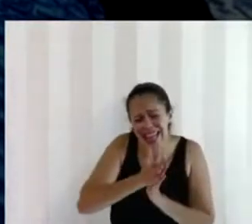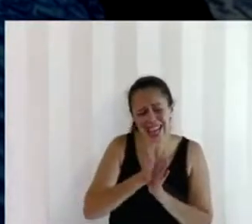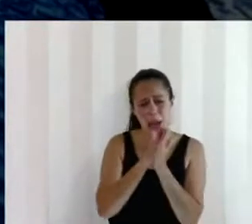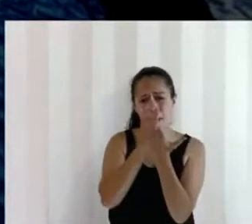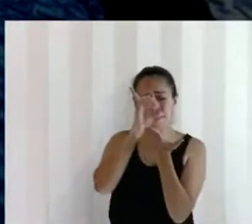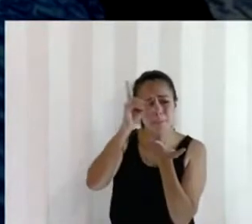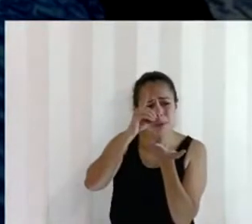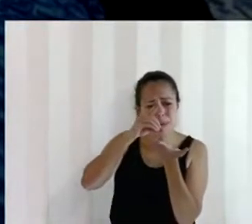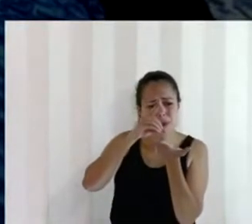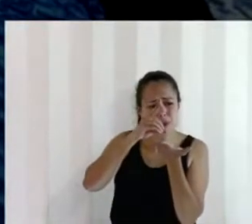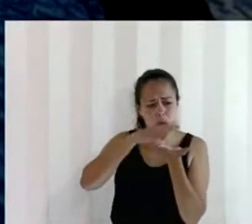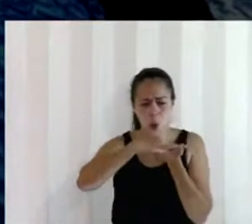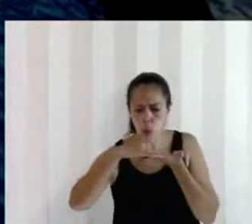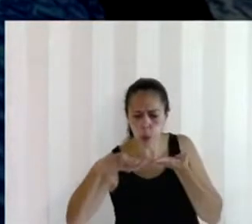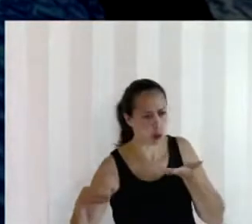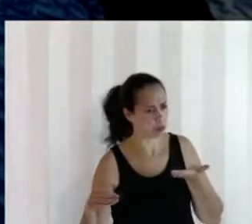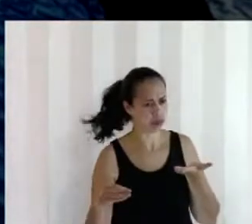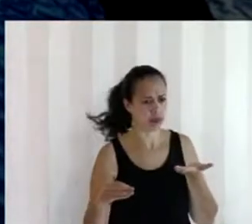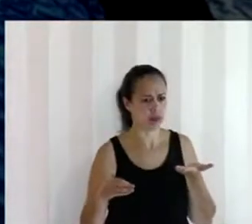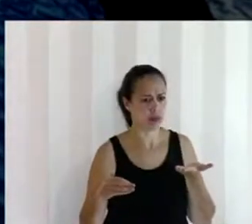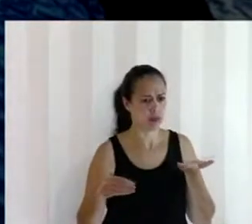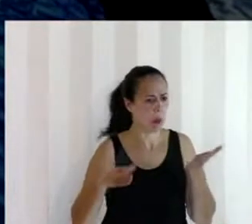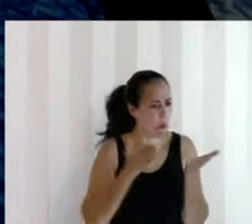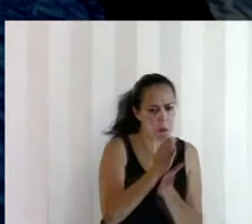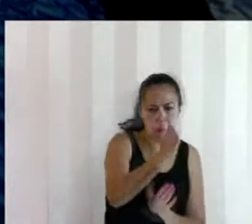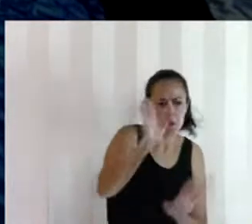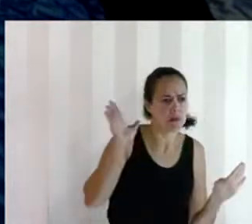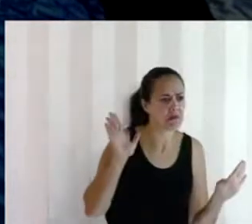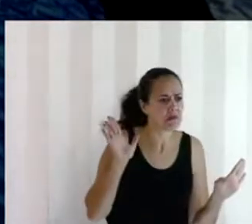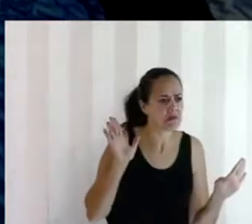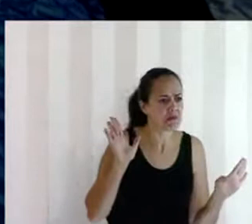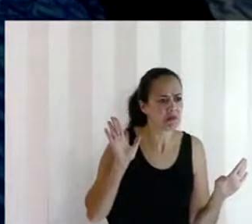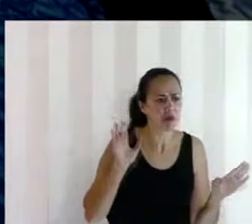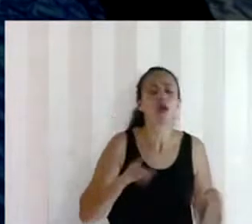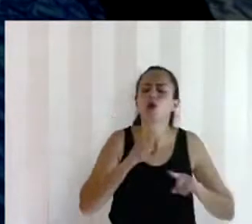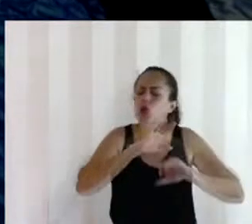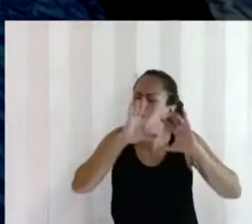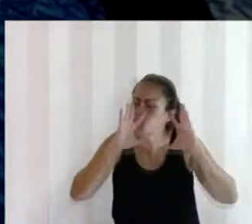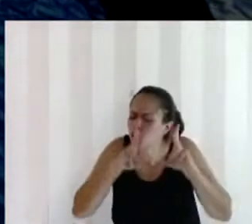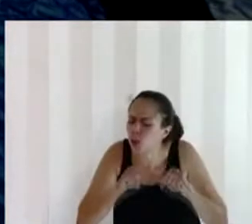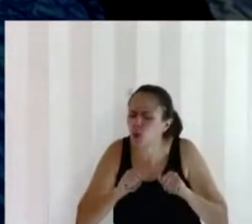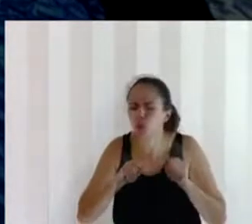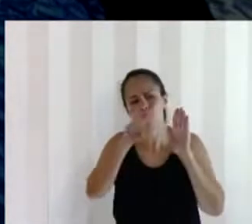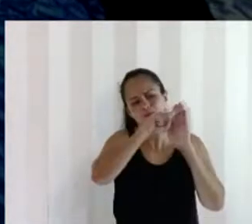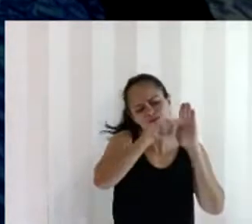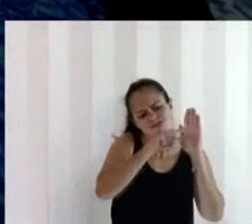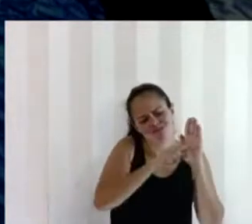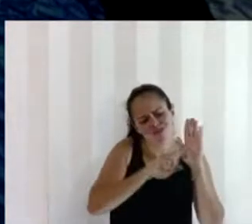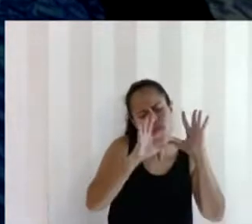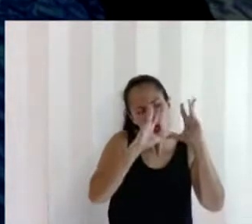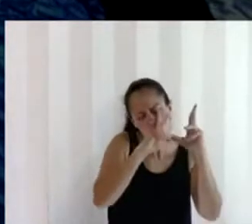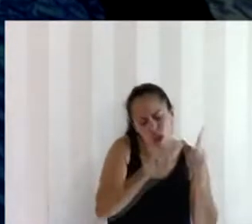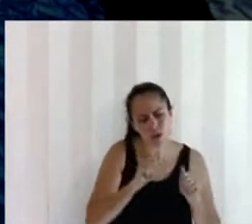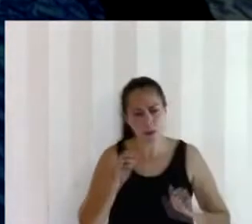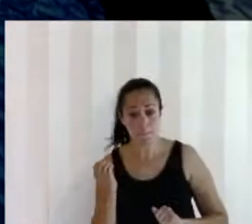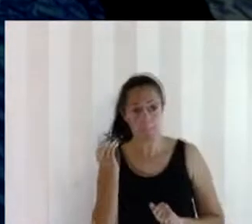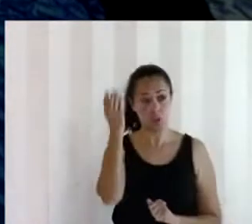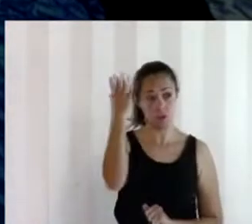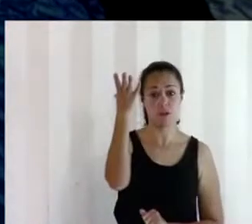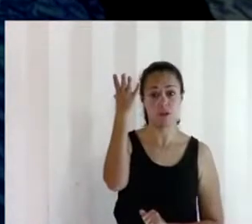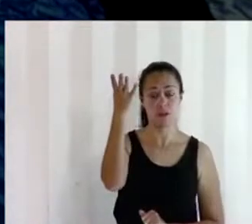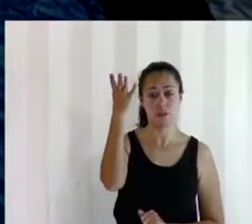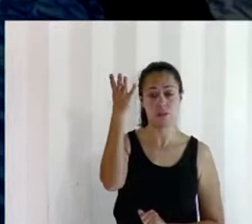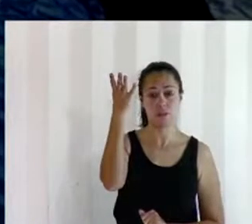cumpra. Aquele, pois, que violar um destes mandamentos, posto que dos menores, e